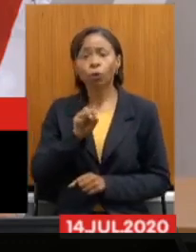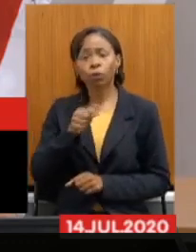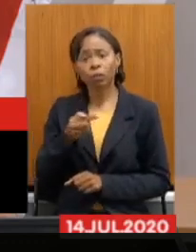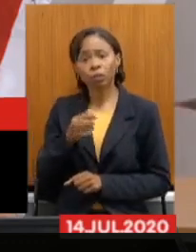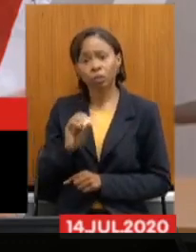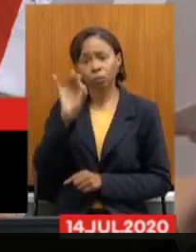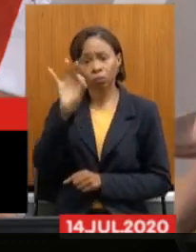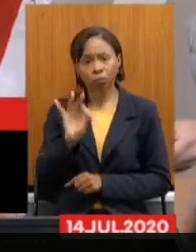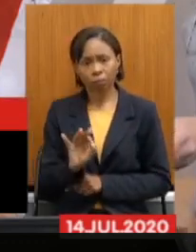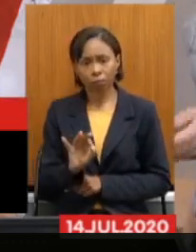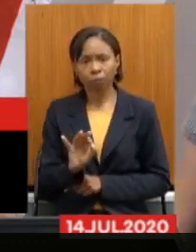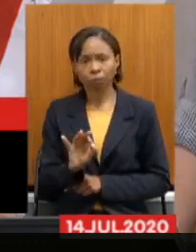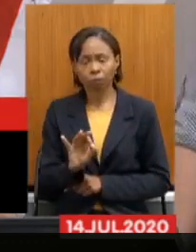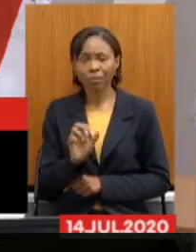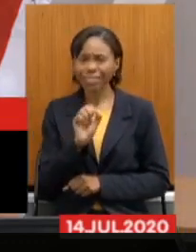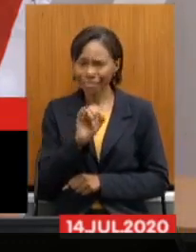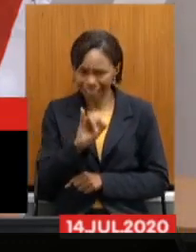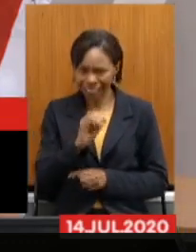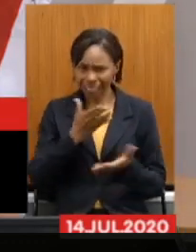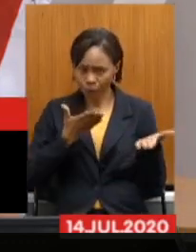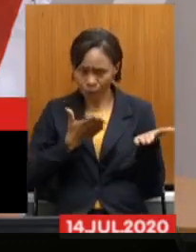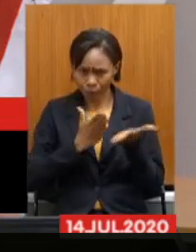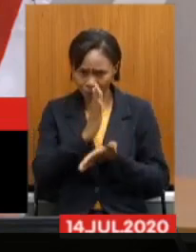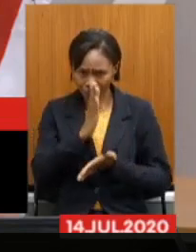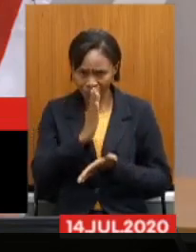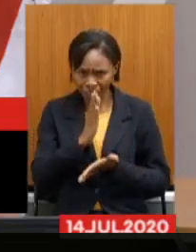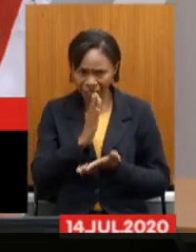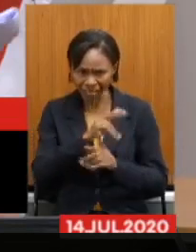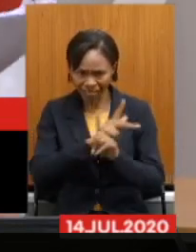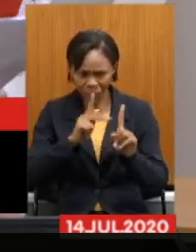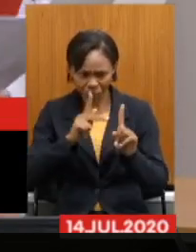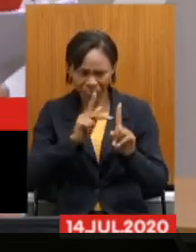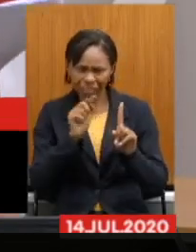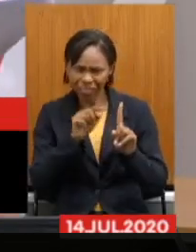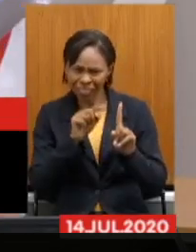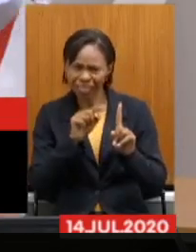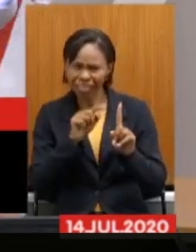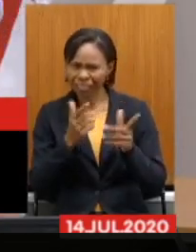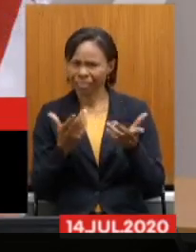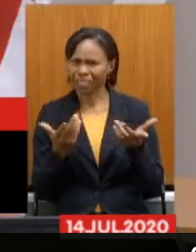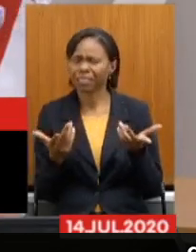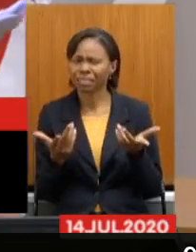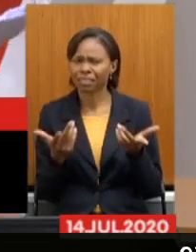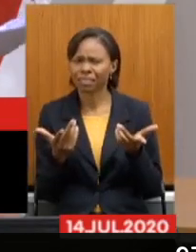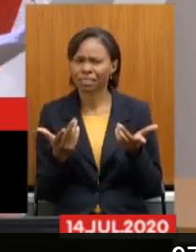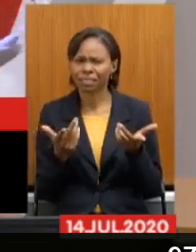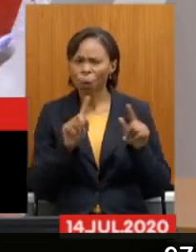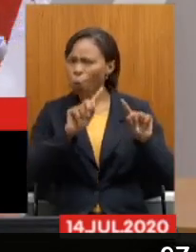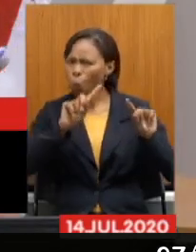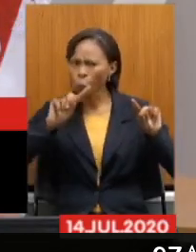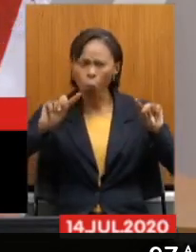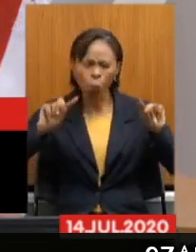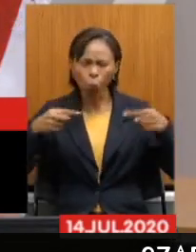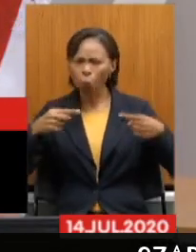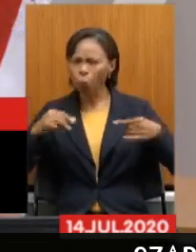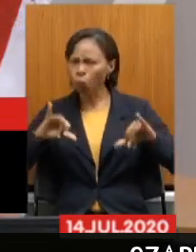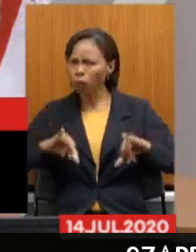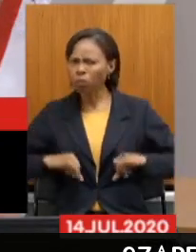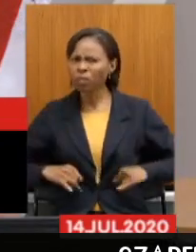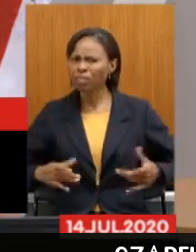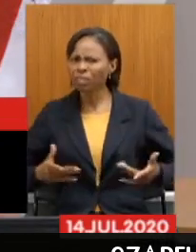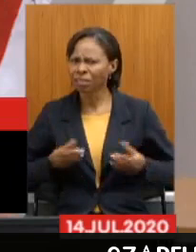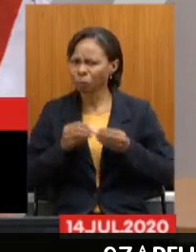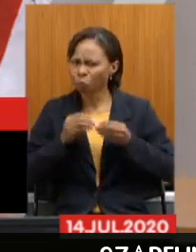51,70%. Se aprovar da forma que está este atentado contra nós,